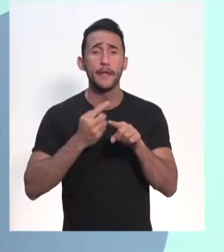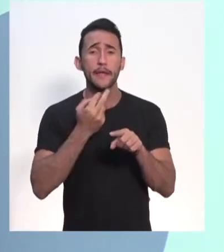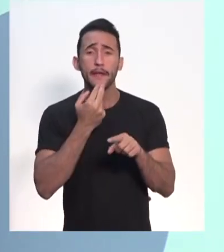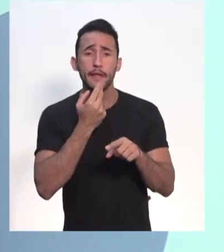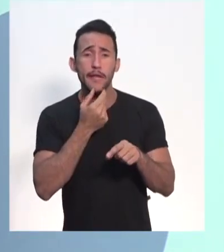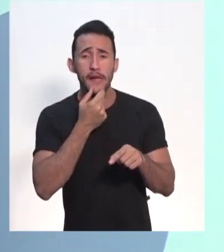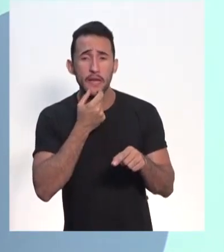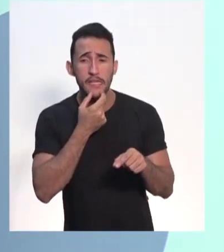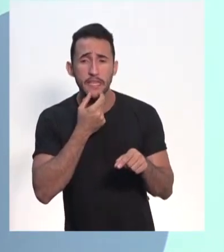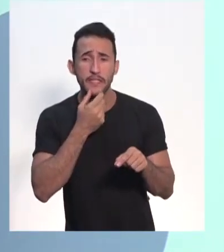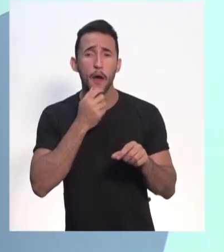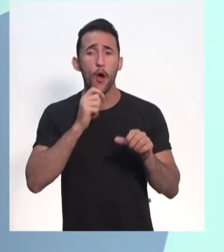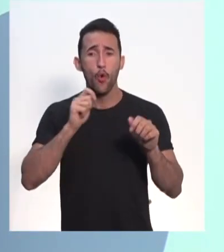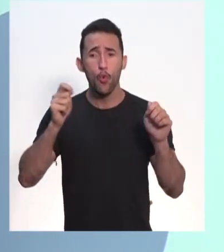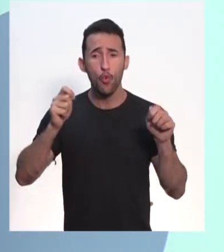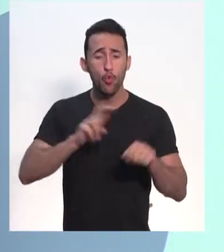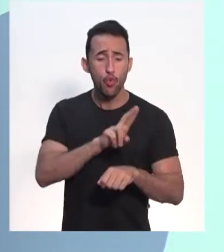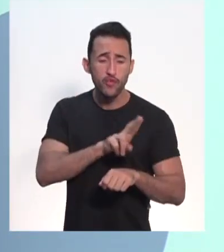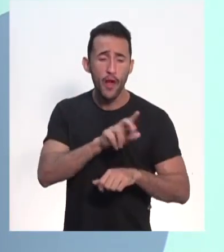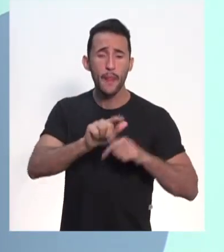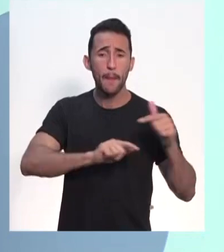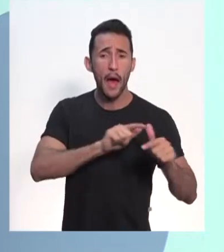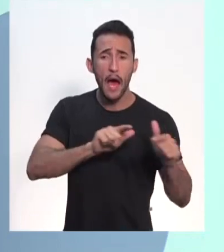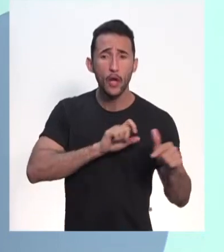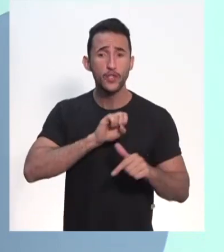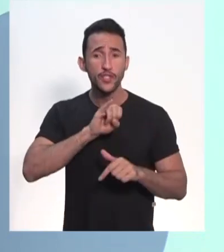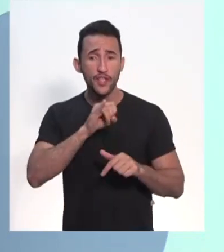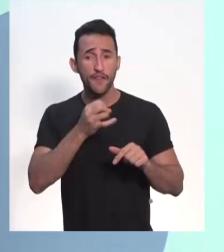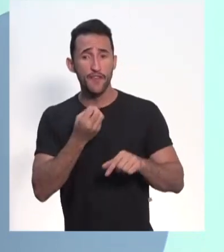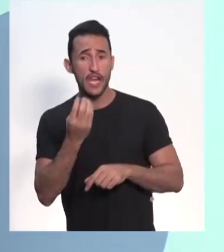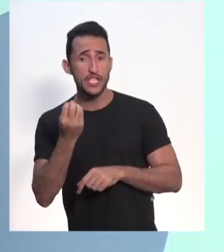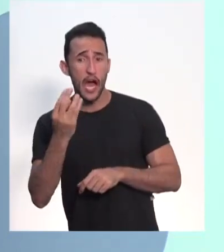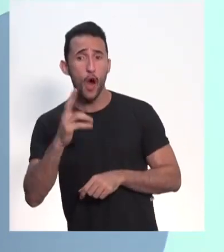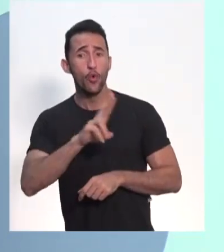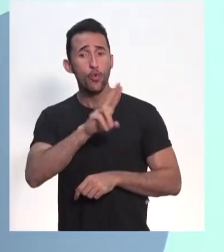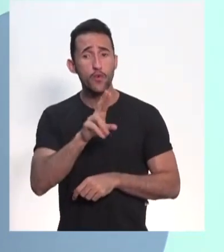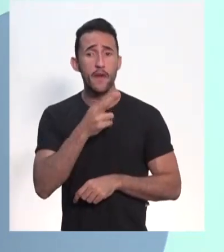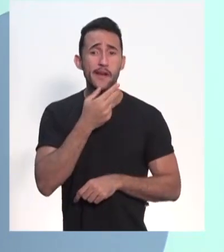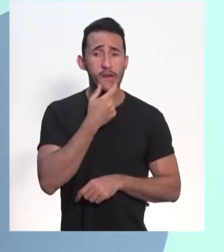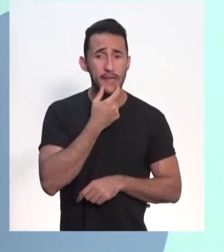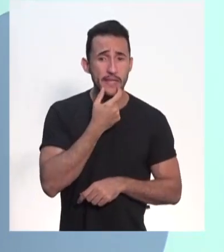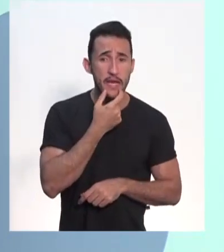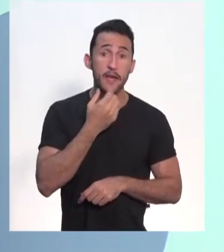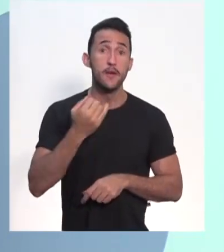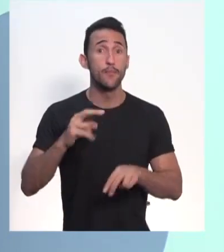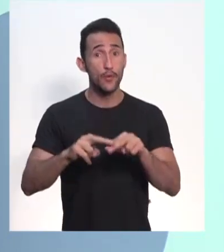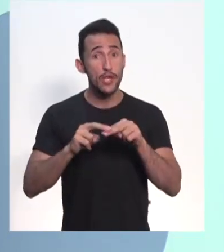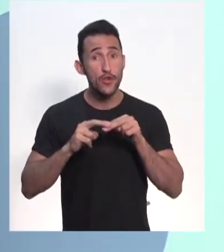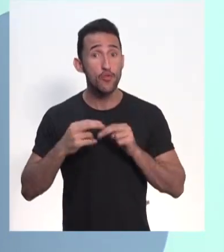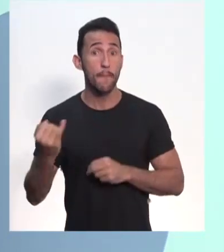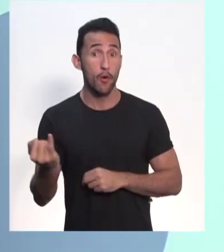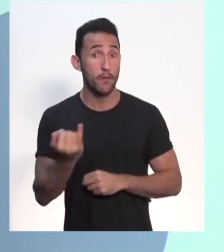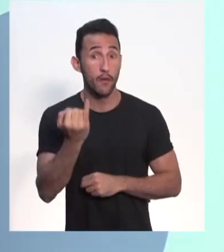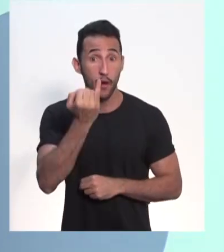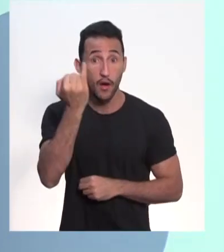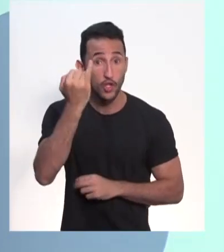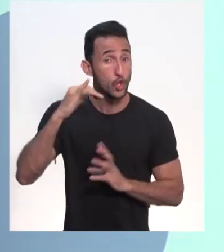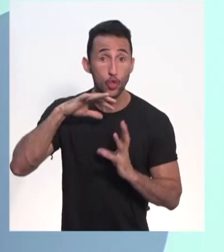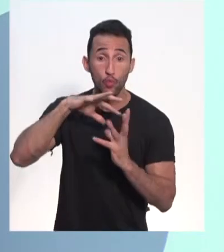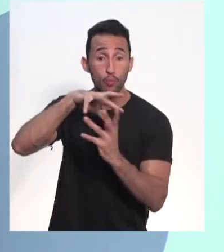momento que os alunos vão poder refletir sobre o eixo, sobre